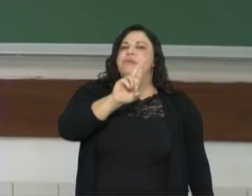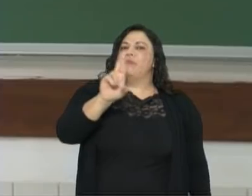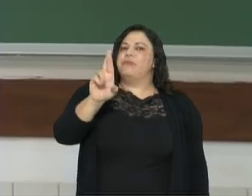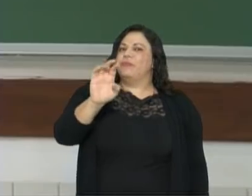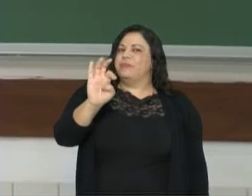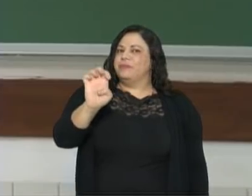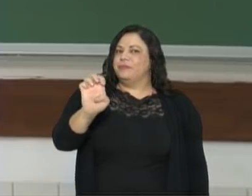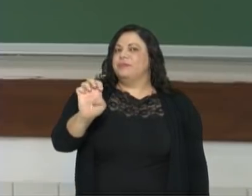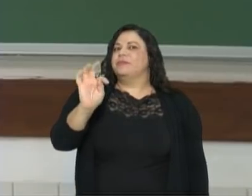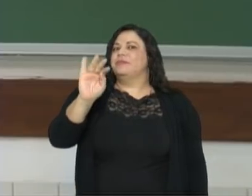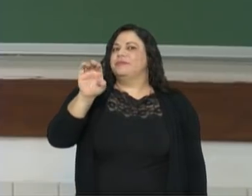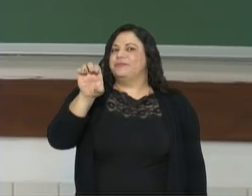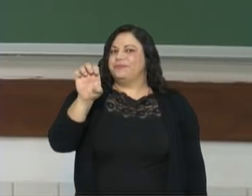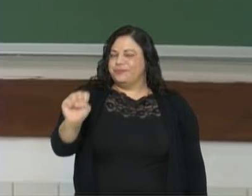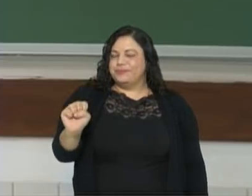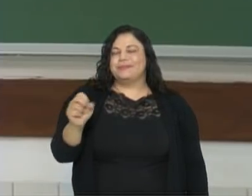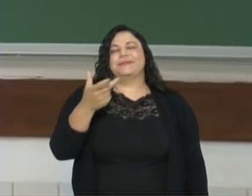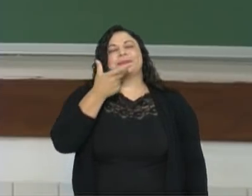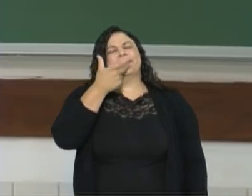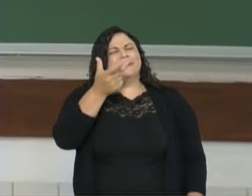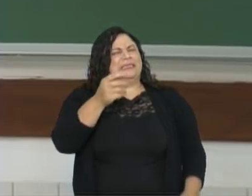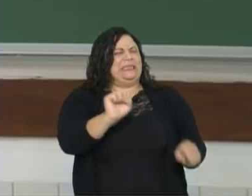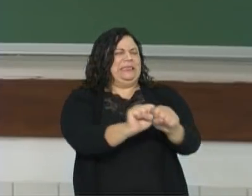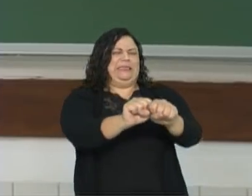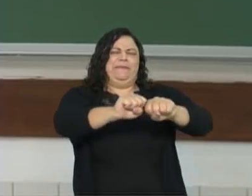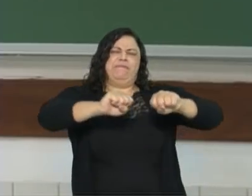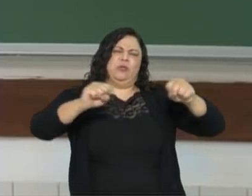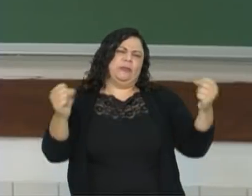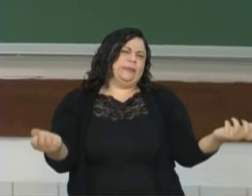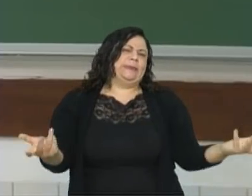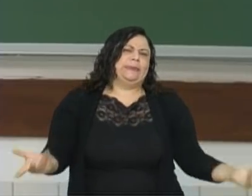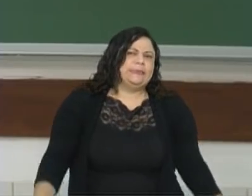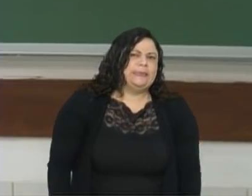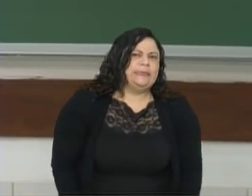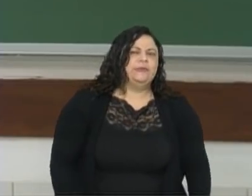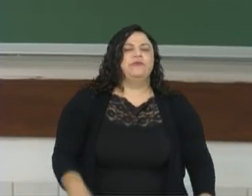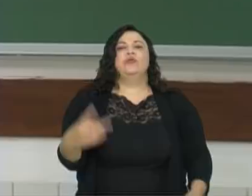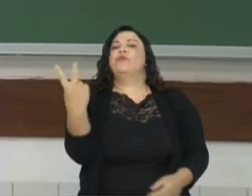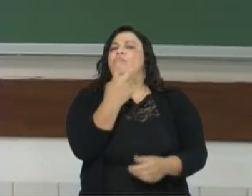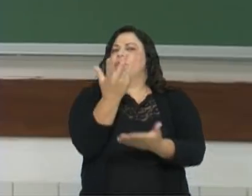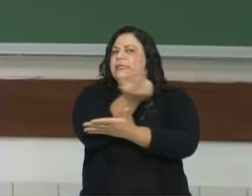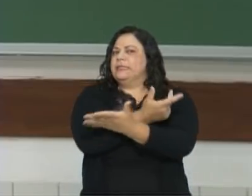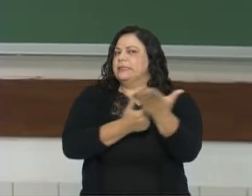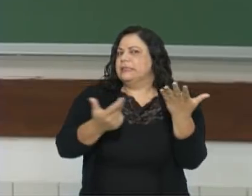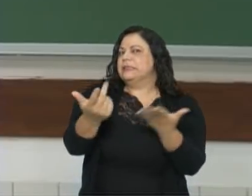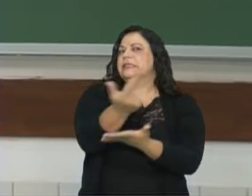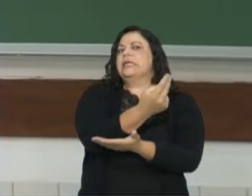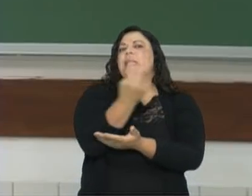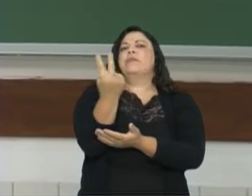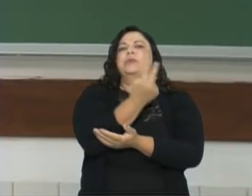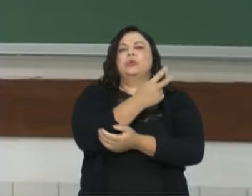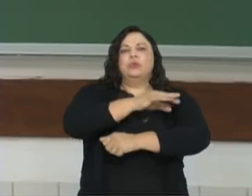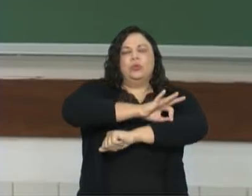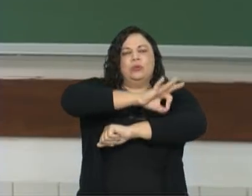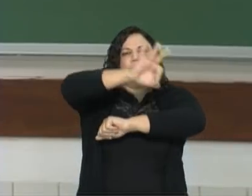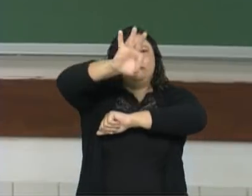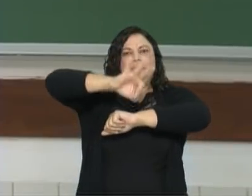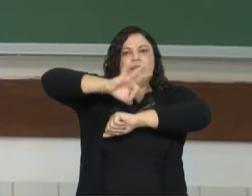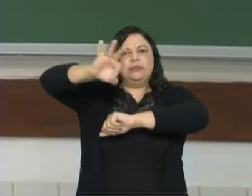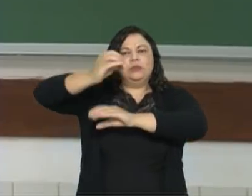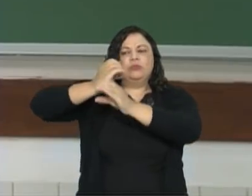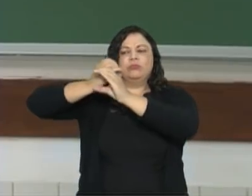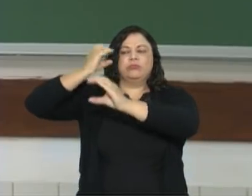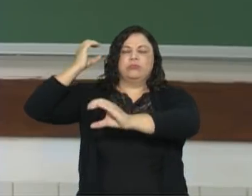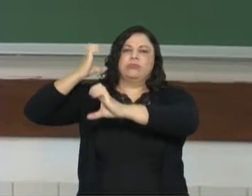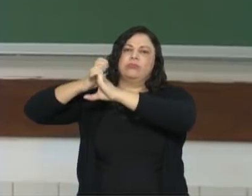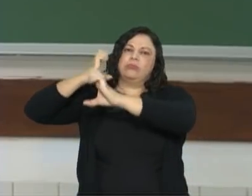feita, que foi desenhada por dois engenheiros negros brasileiros, o André e o Antônio Rebouças. O Antônio Rebouças